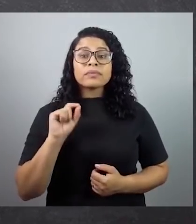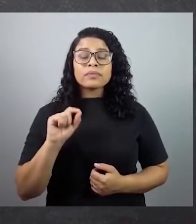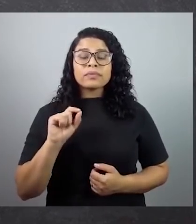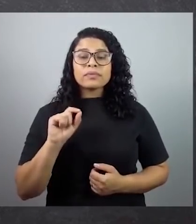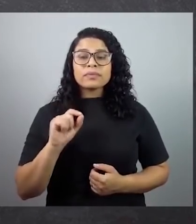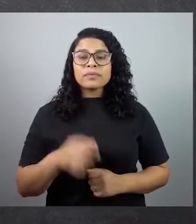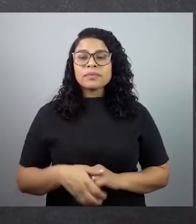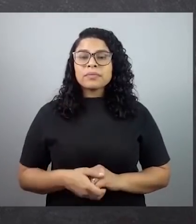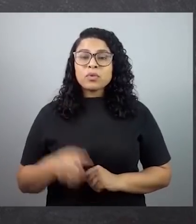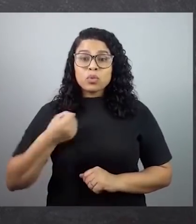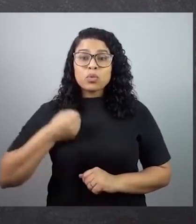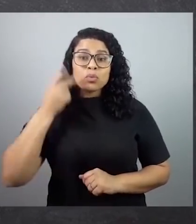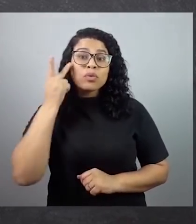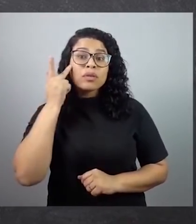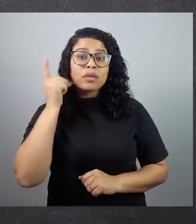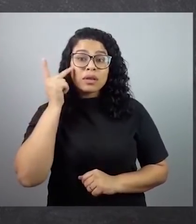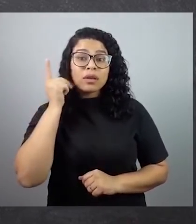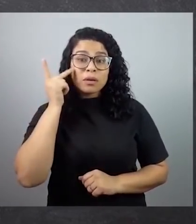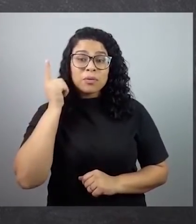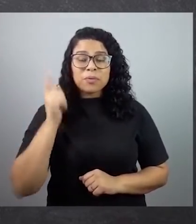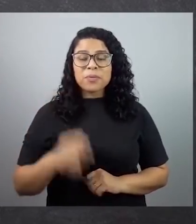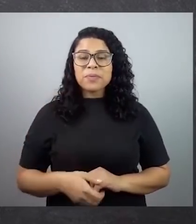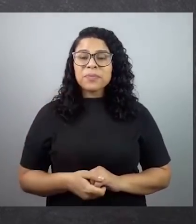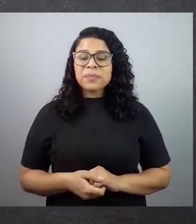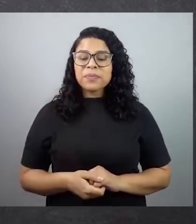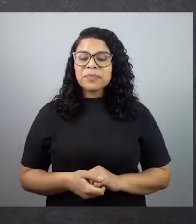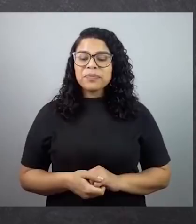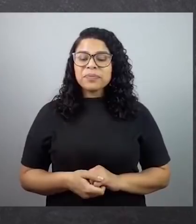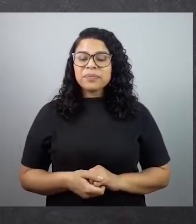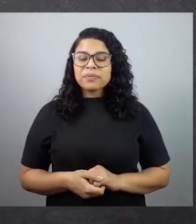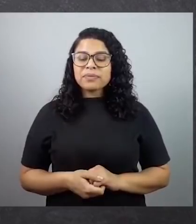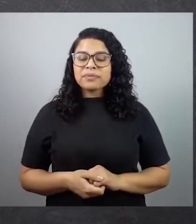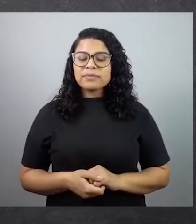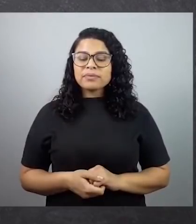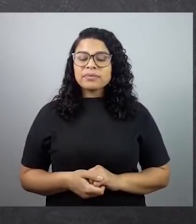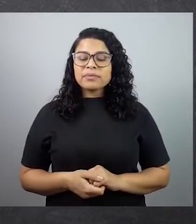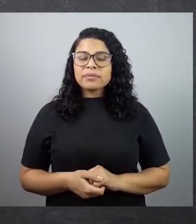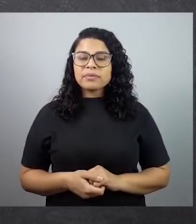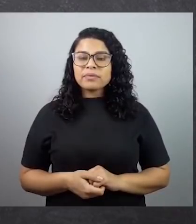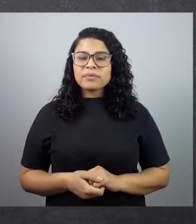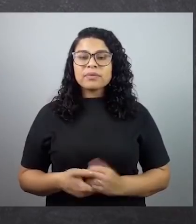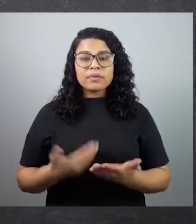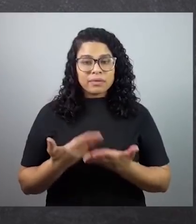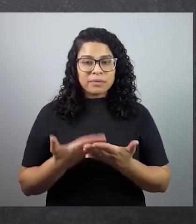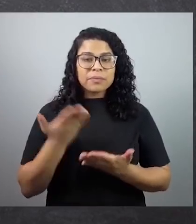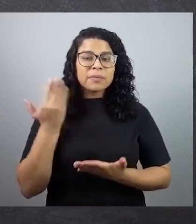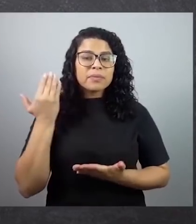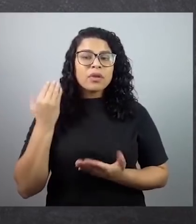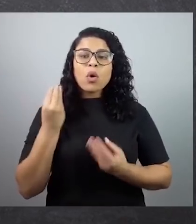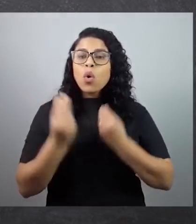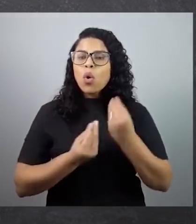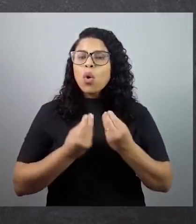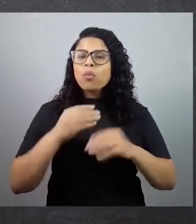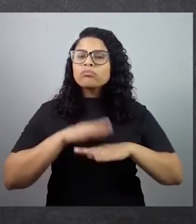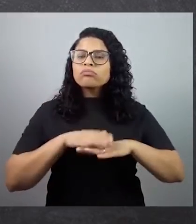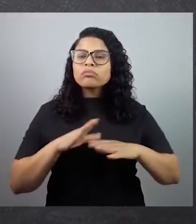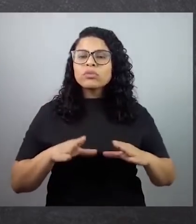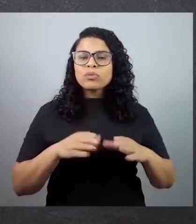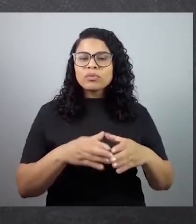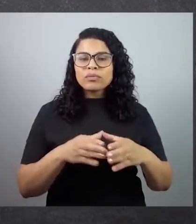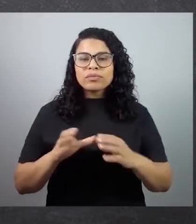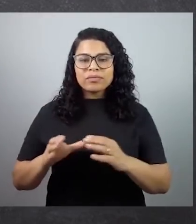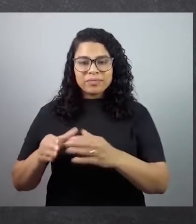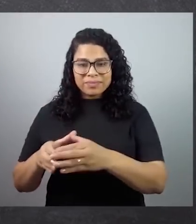estávamos vendo, né, a questão dos números naturais e nós vimos também na última aula como que se forma o conjunto, não